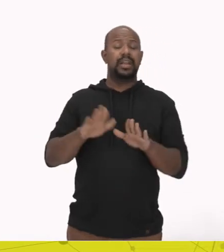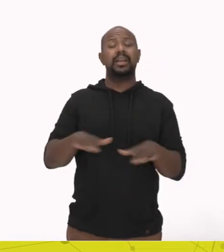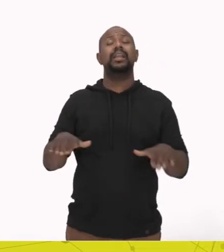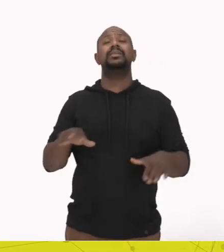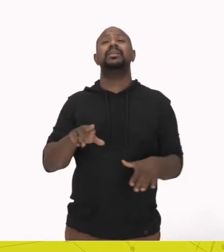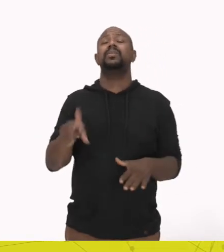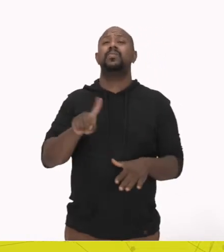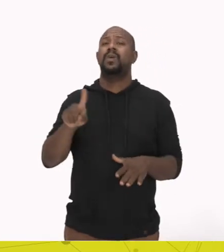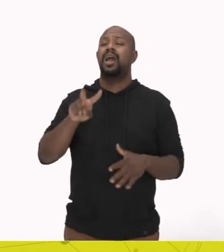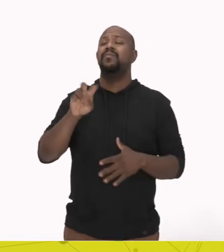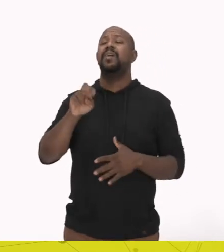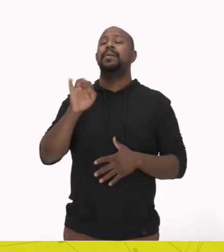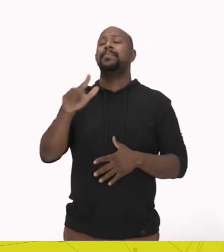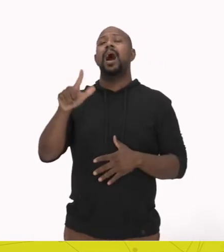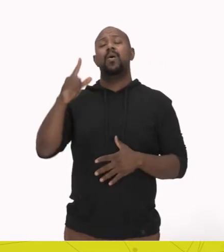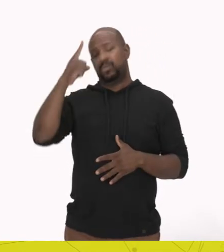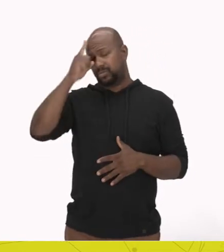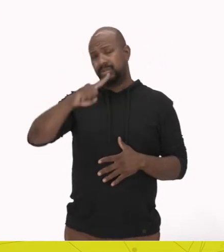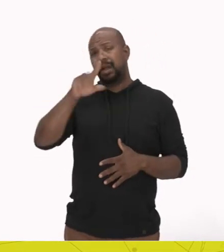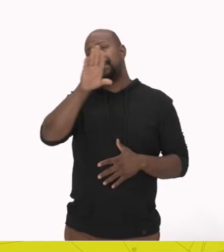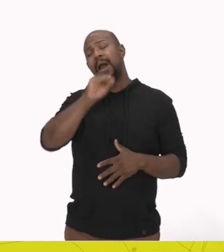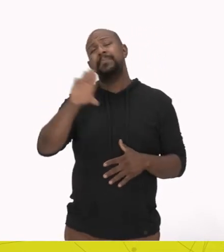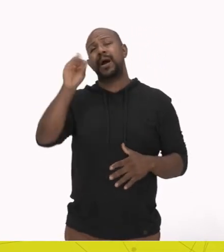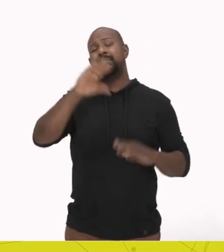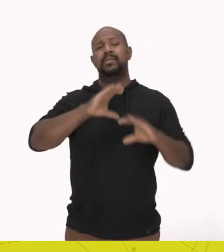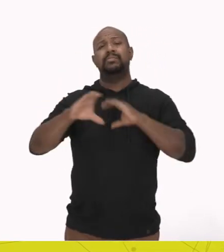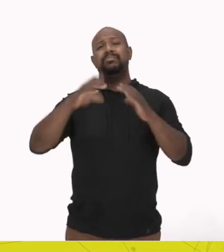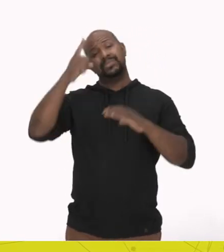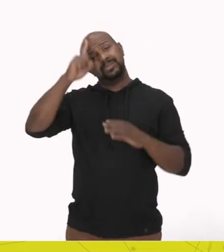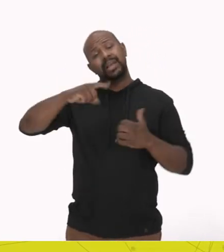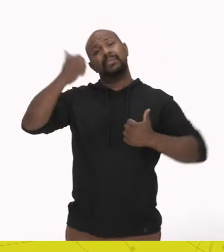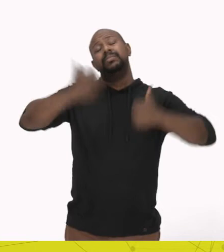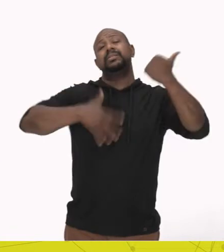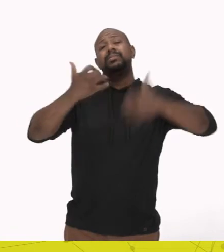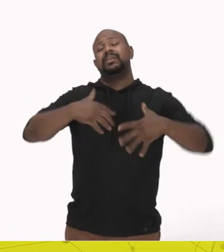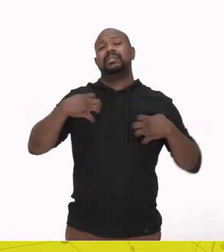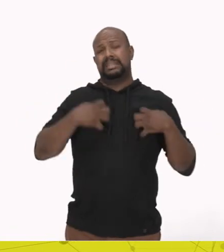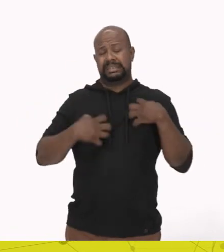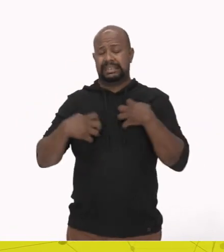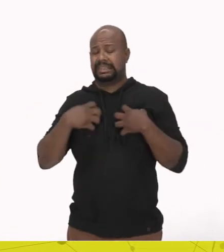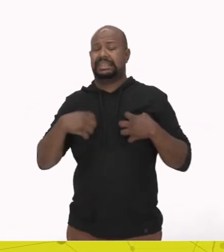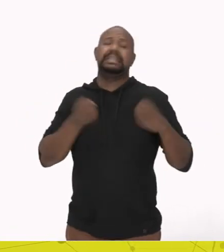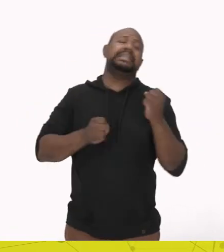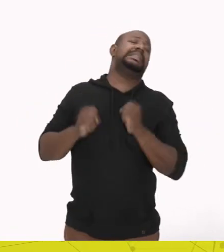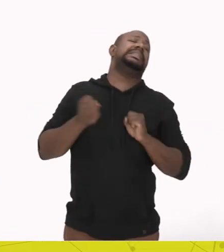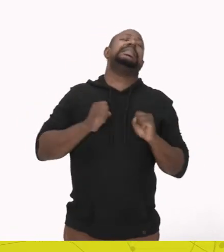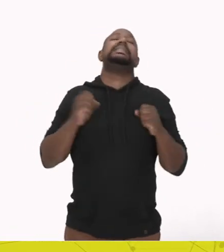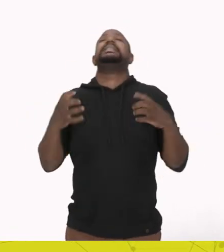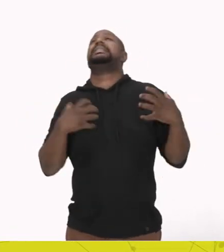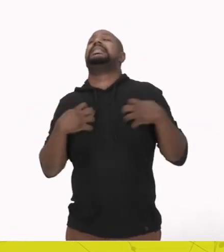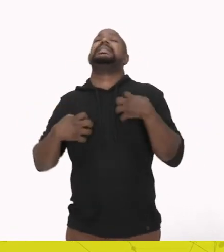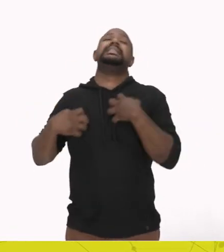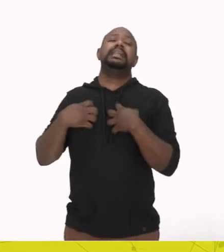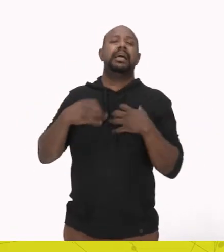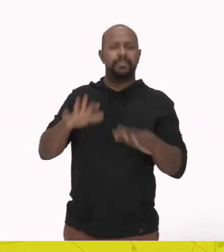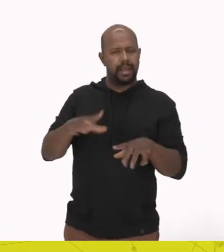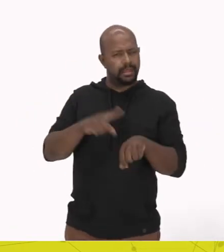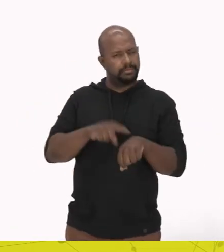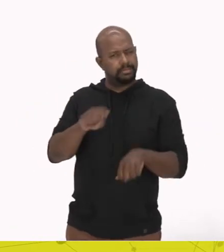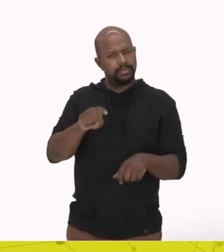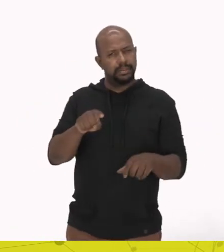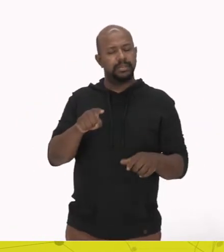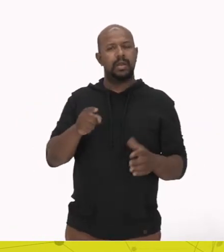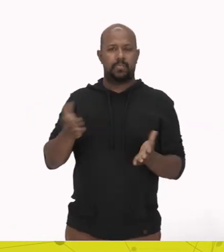vezes a criança não é verbal, não sabe se comunicar e explicar o que está incomodando ela, mas